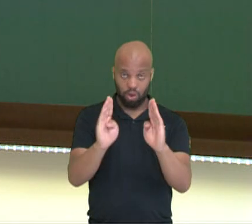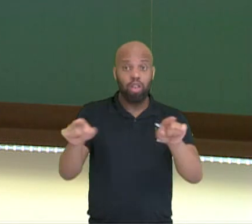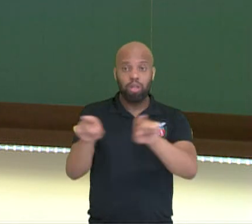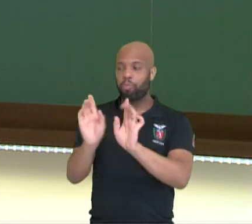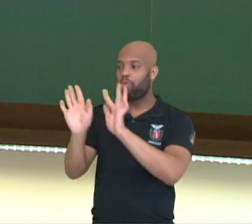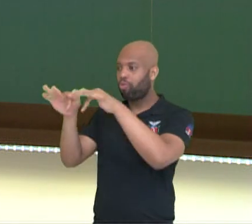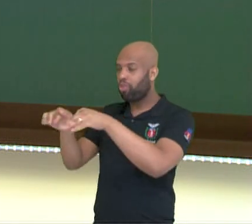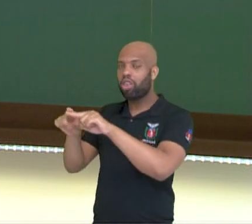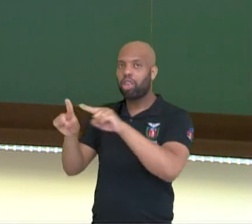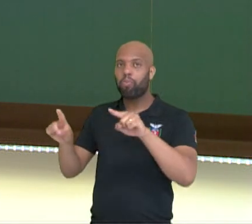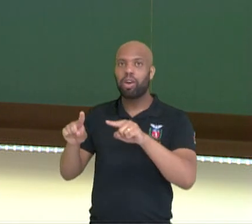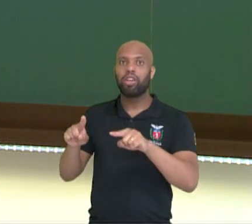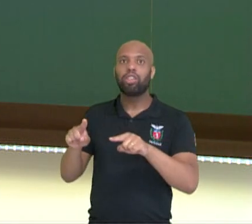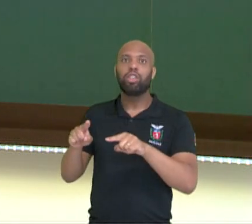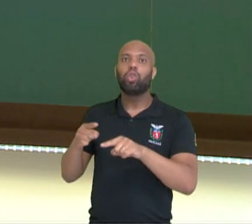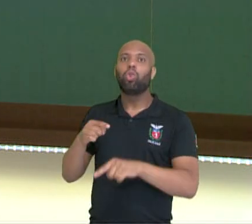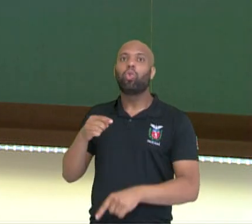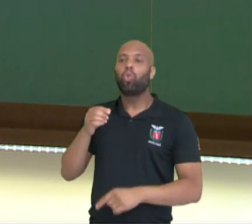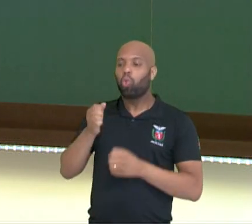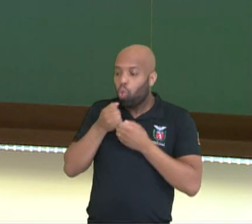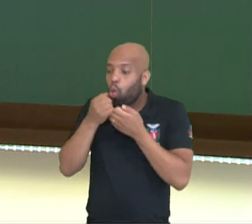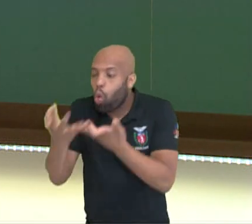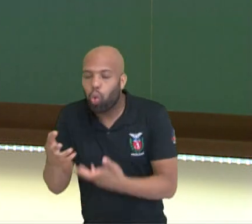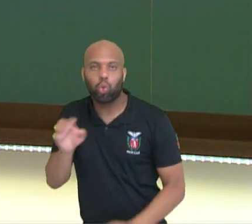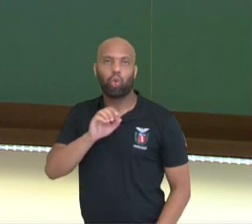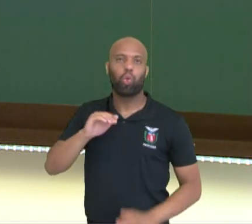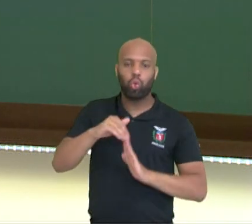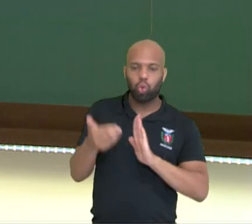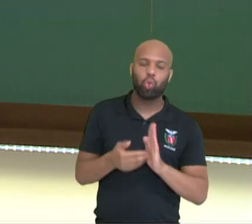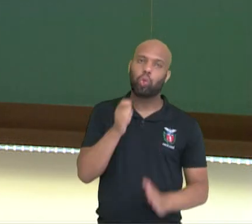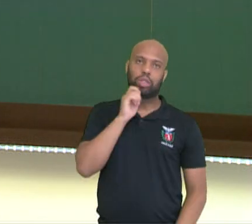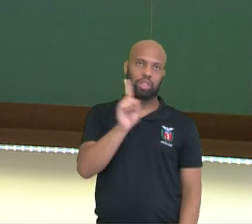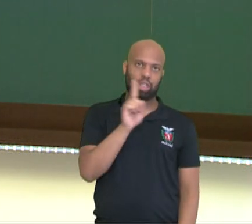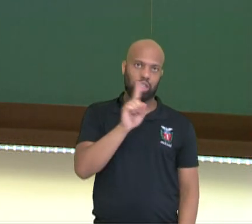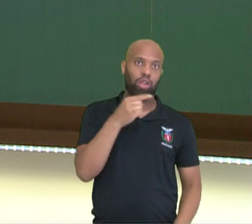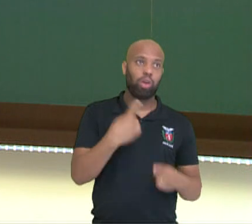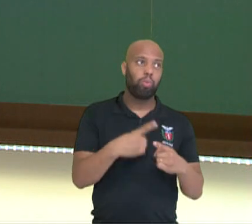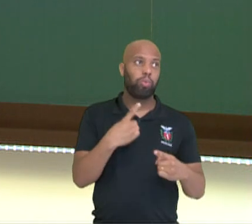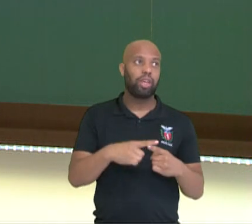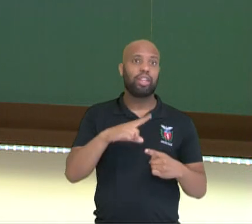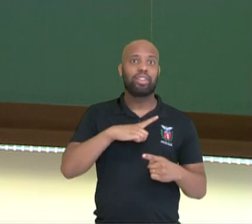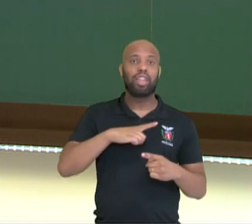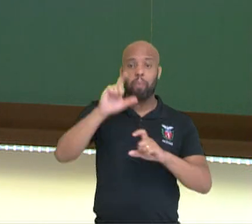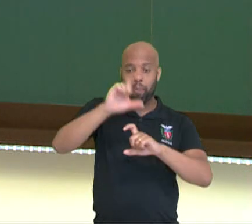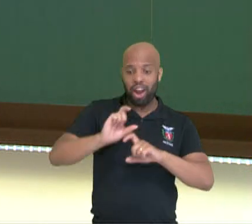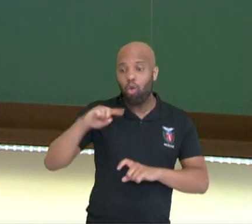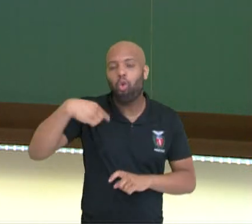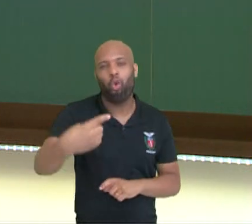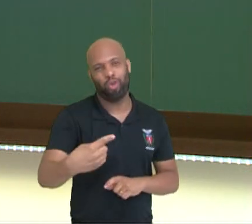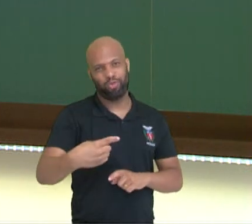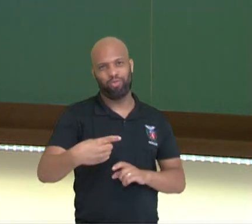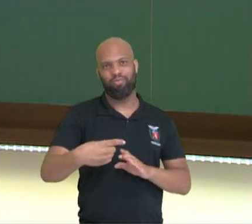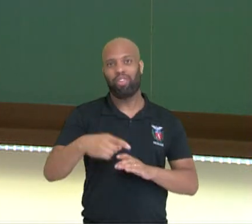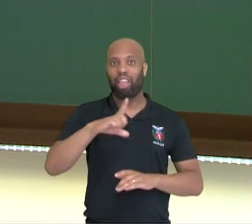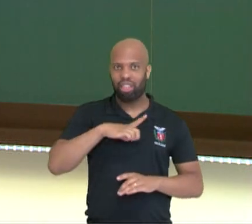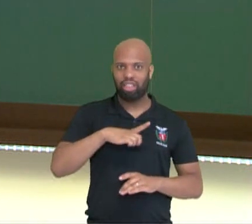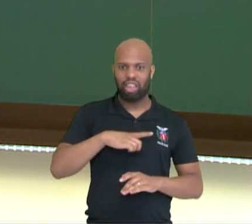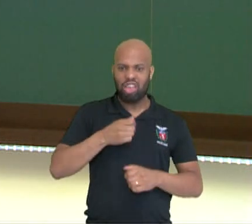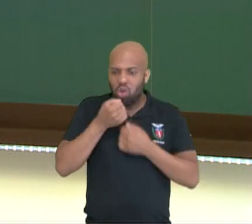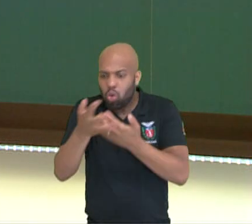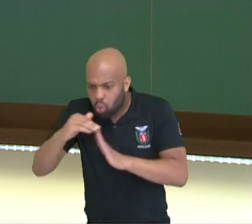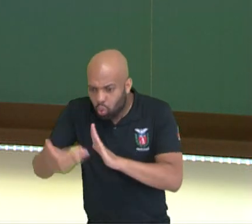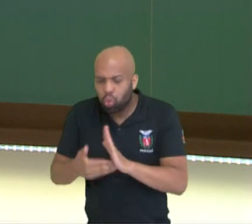ficcional. Os personagens, tudo que nós vimos aqui no transcorrer da nossa atividade.